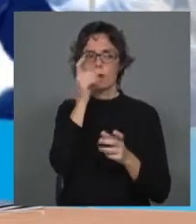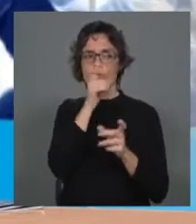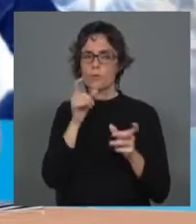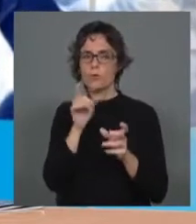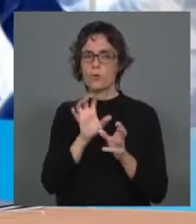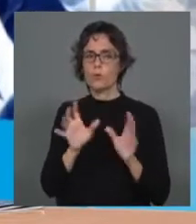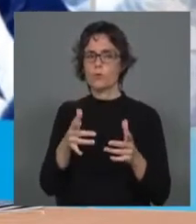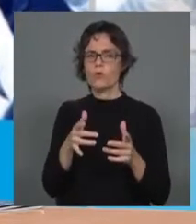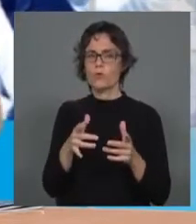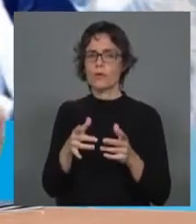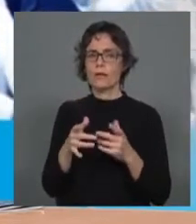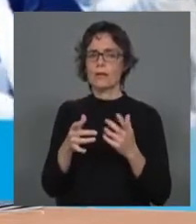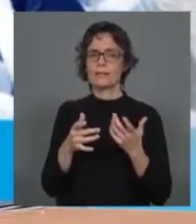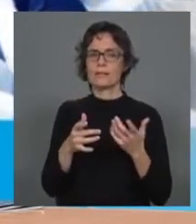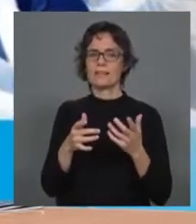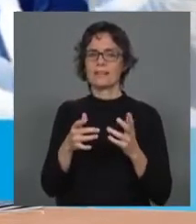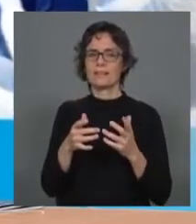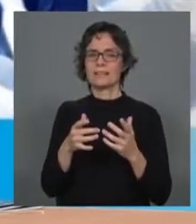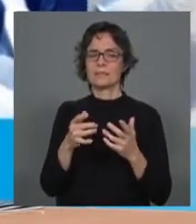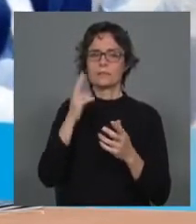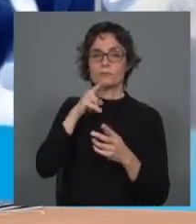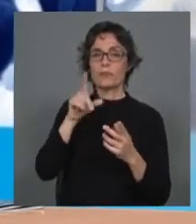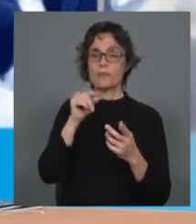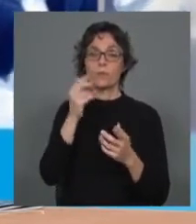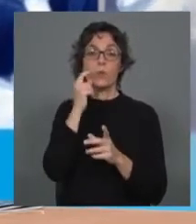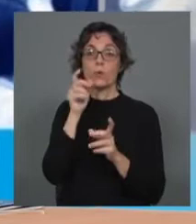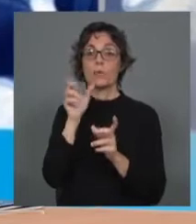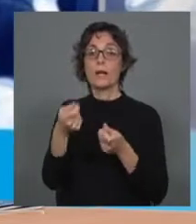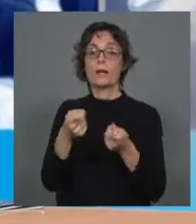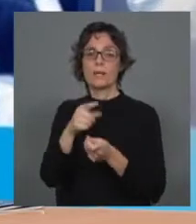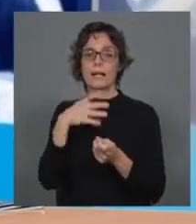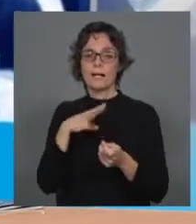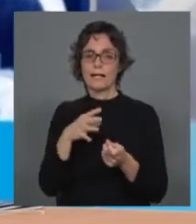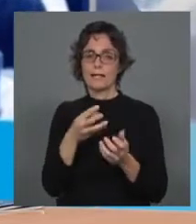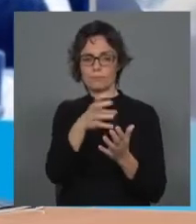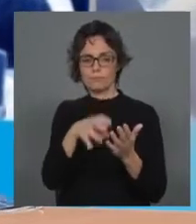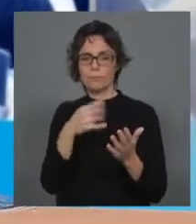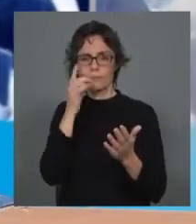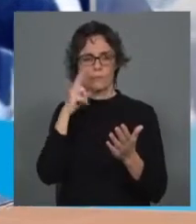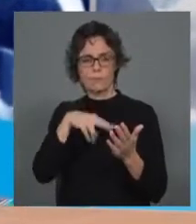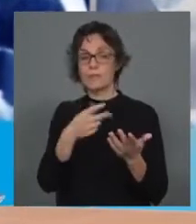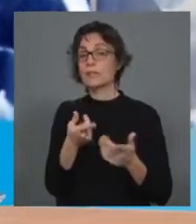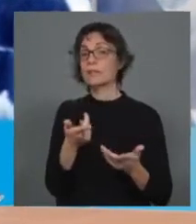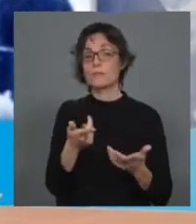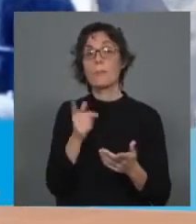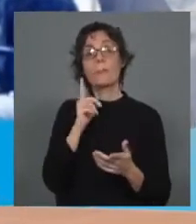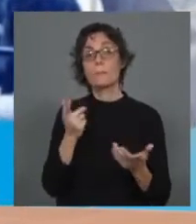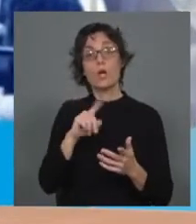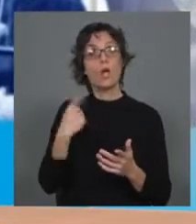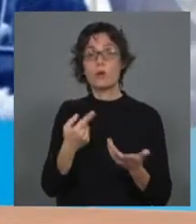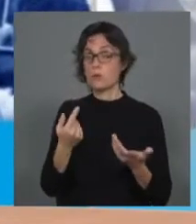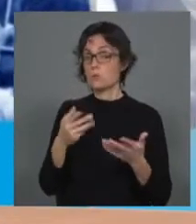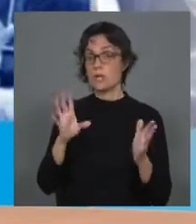que cada uma dessas entidades gostaria que estivesse como a sua representação ali. Então, é muito importante isso. E estamos abertos para